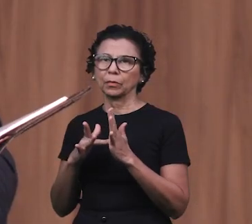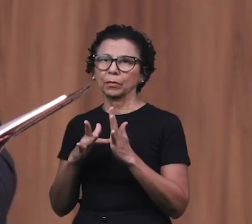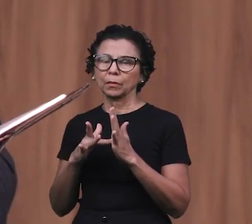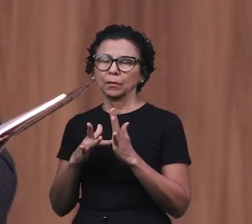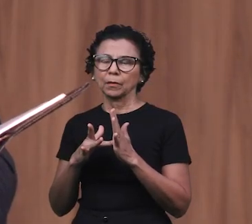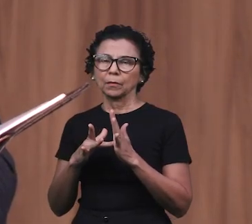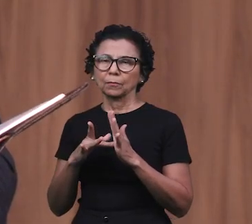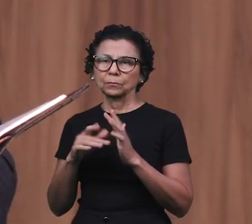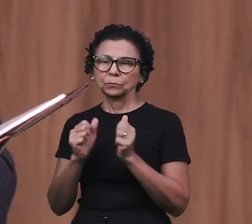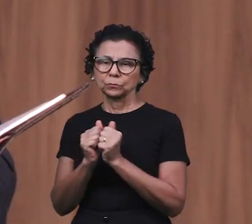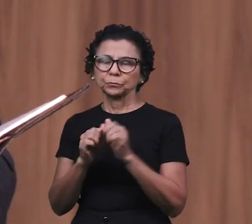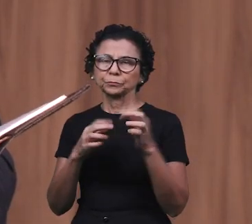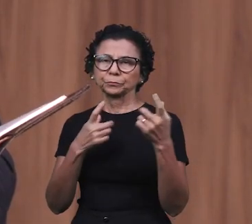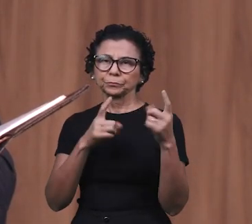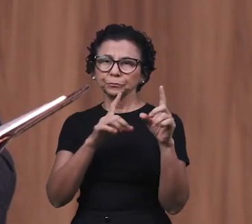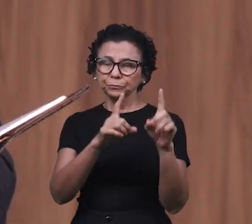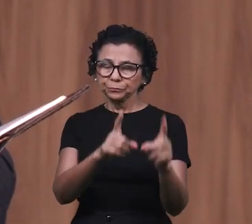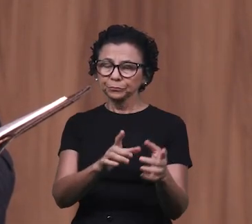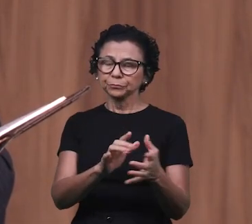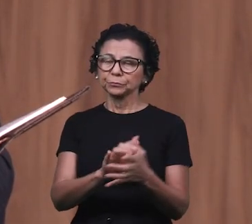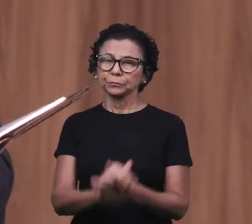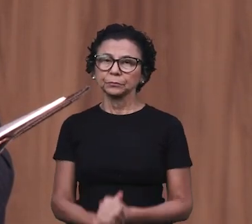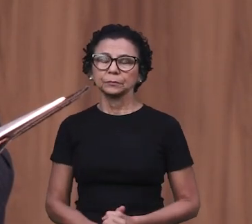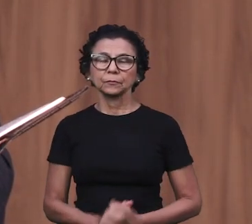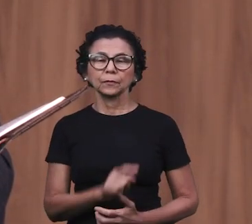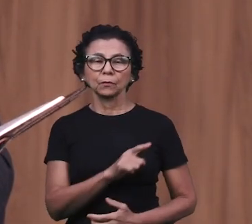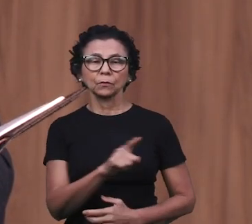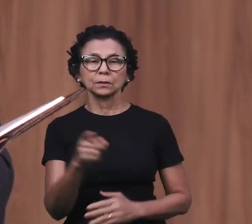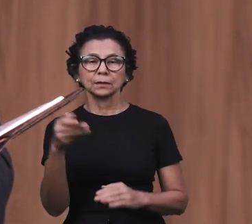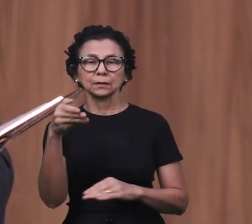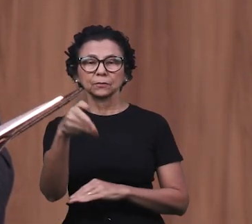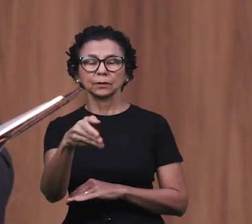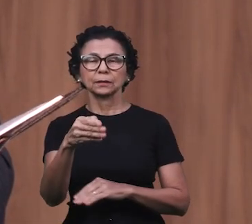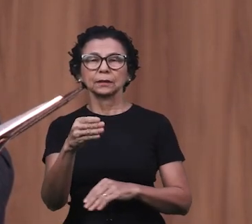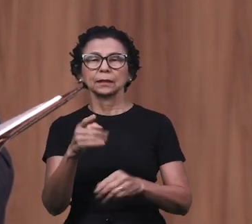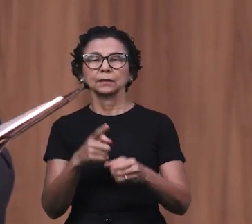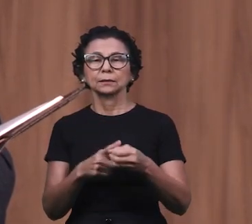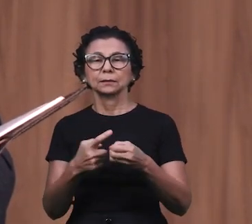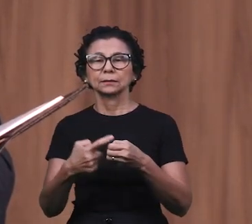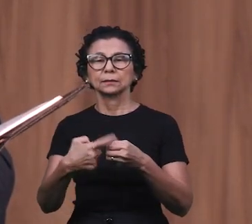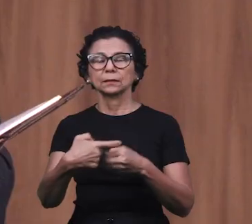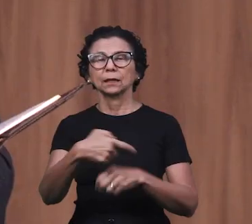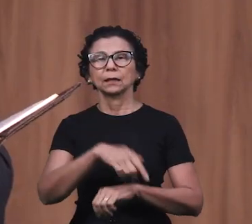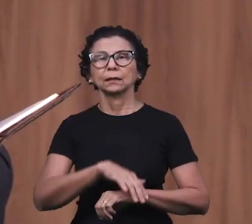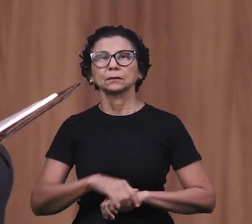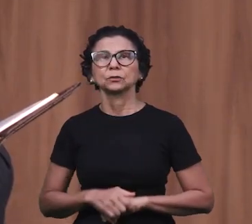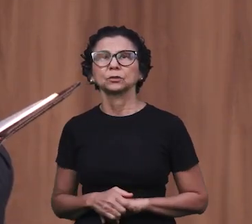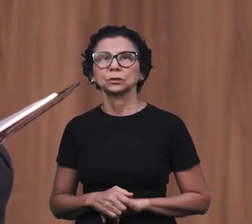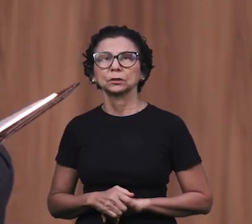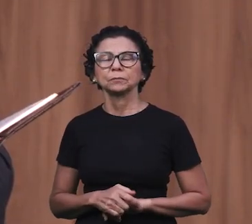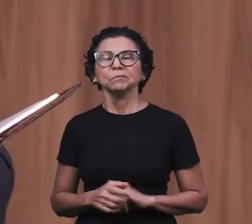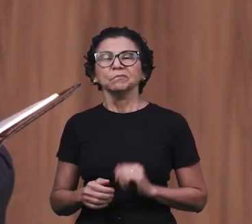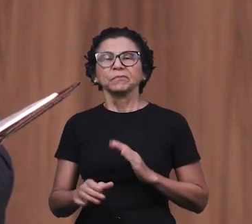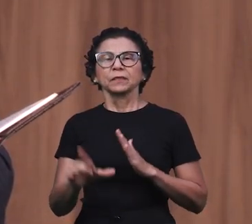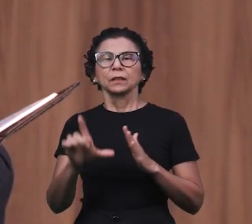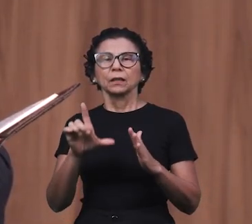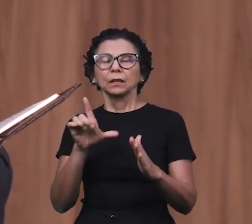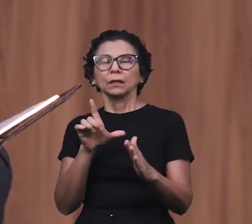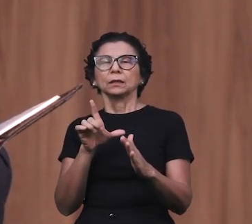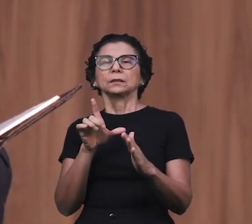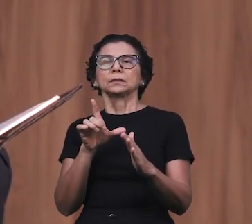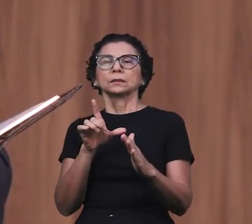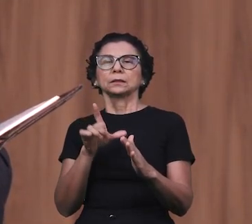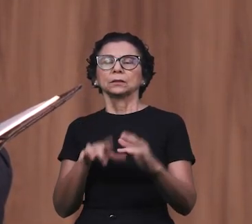faz exatamente isso. E quando Jesus dá orientação aos discípulos, vocês vão entrar na cidade. Antes que eles saíssem da cidade, os